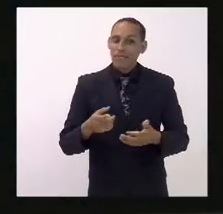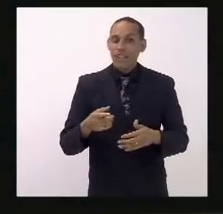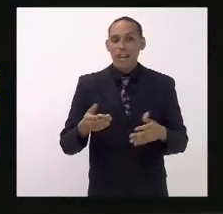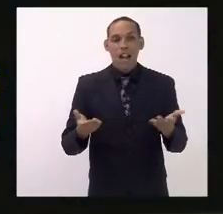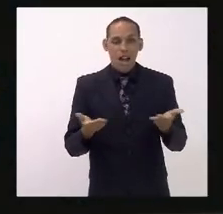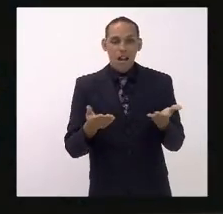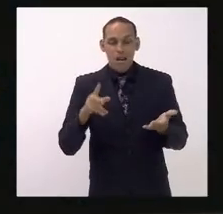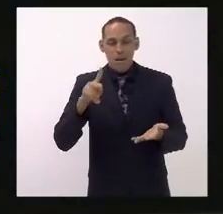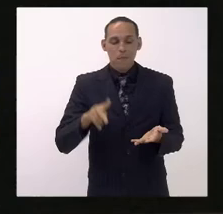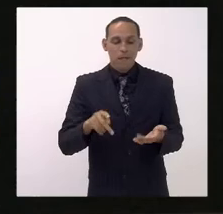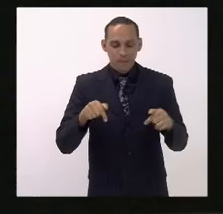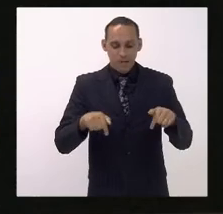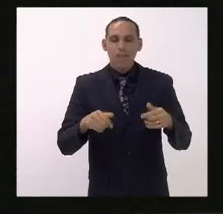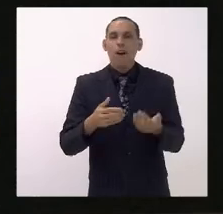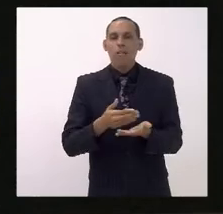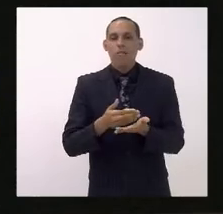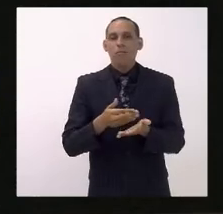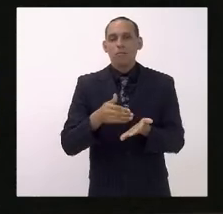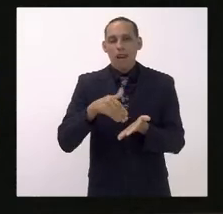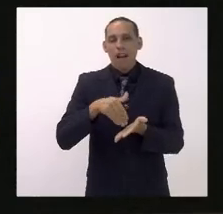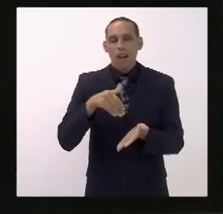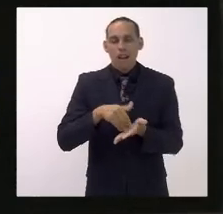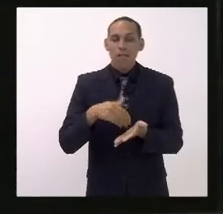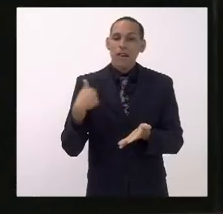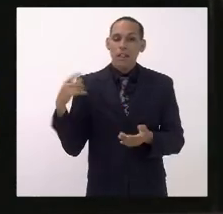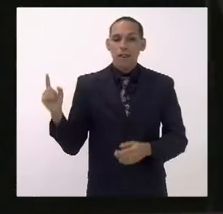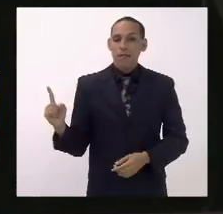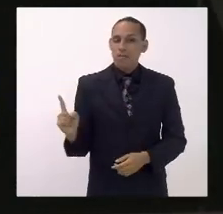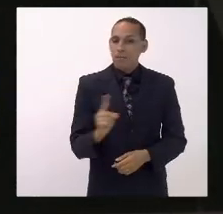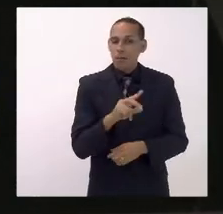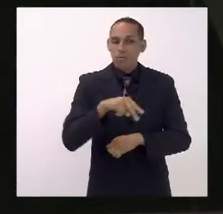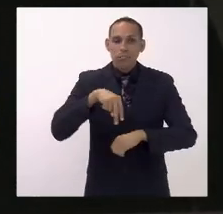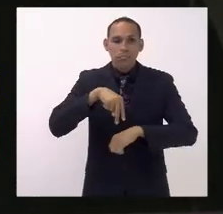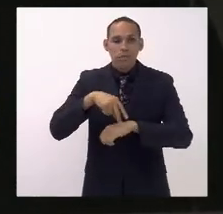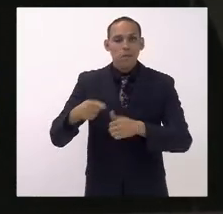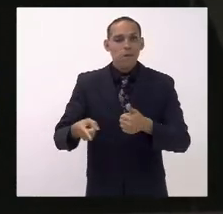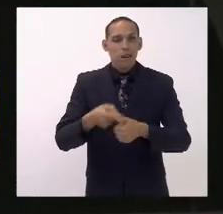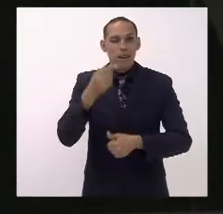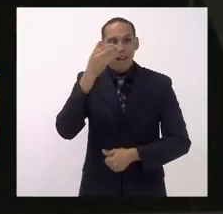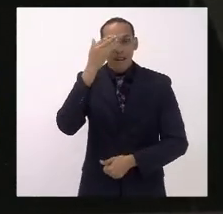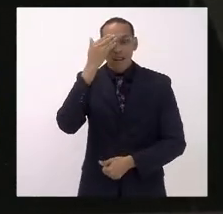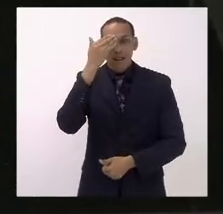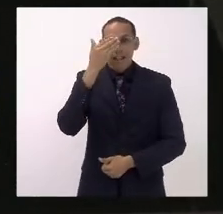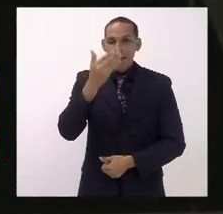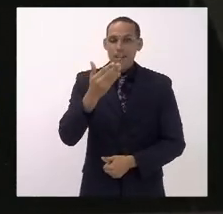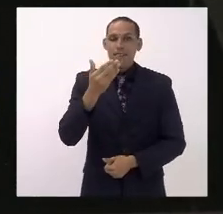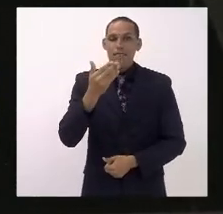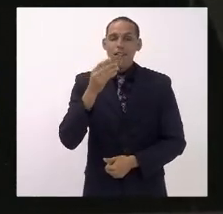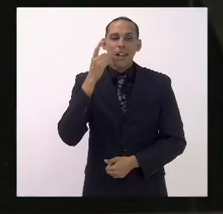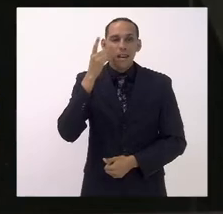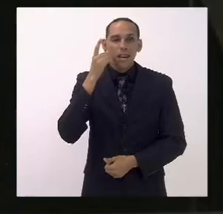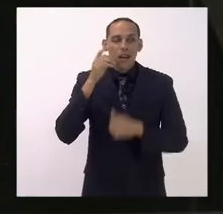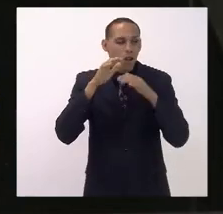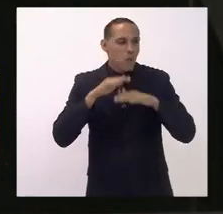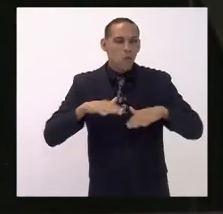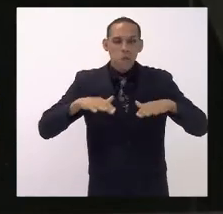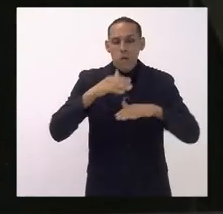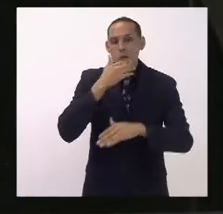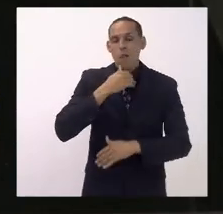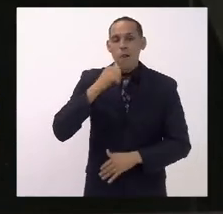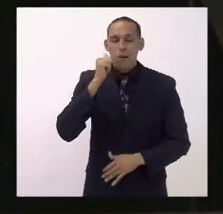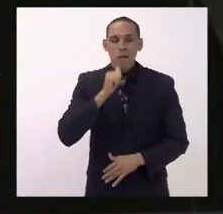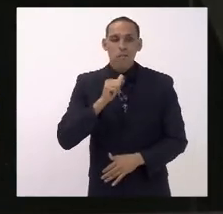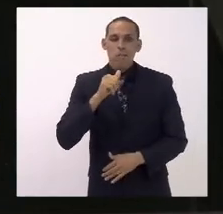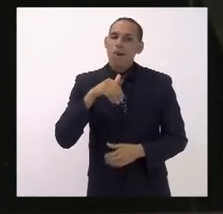final. E venho a essa tribuna, em primeiro lugar, para agradecer a todos os deputados e deputadas